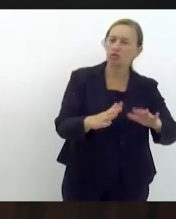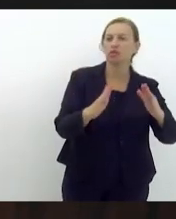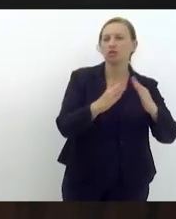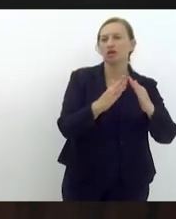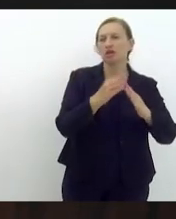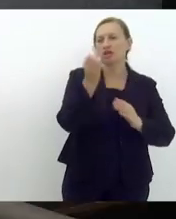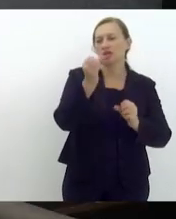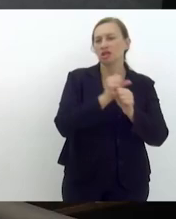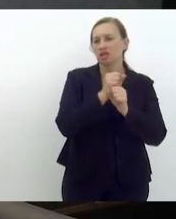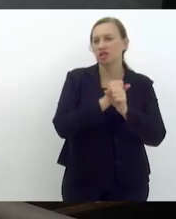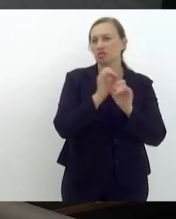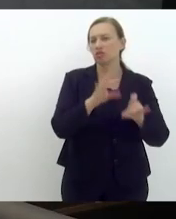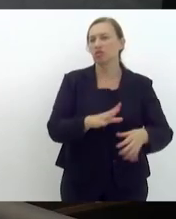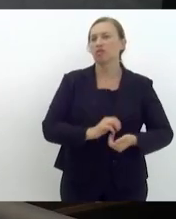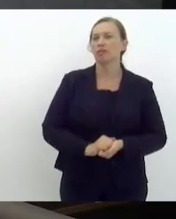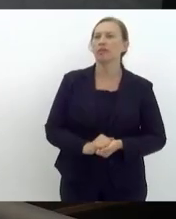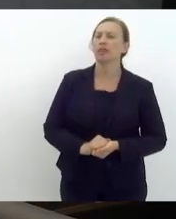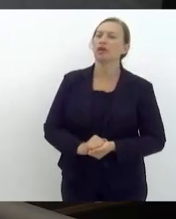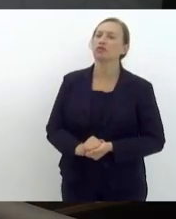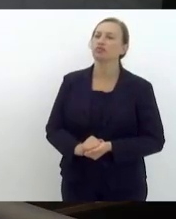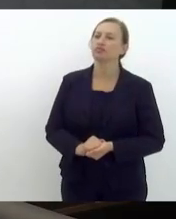muito obrigado